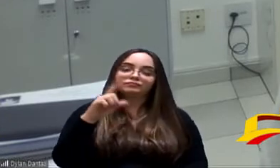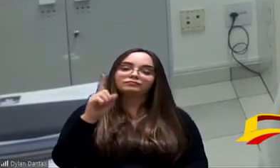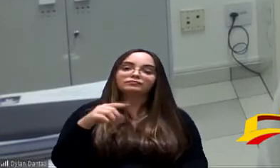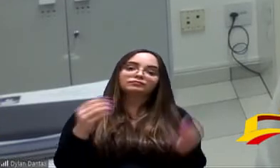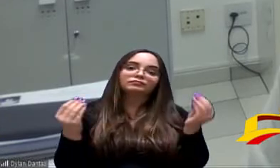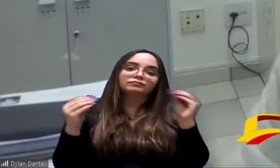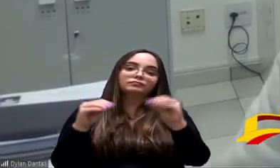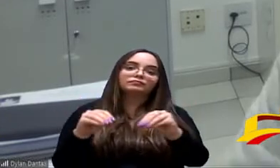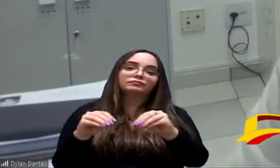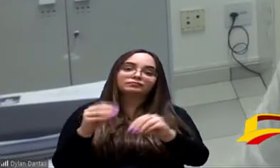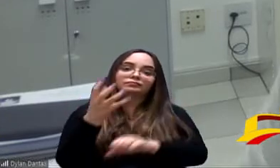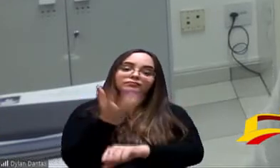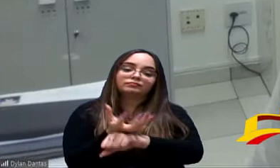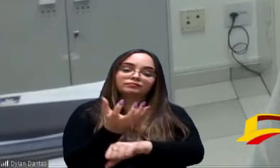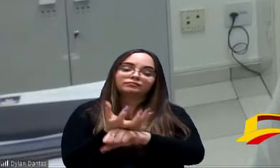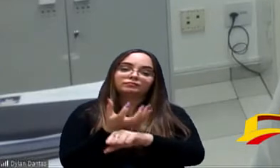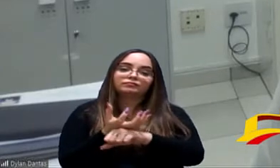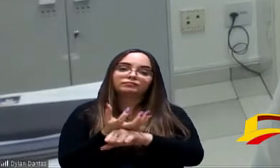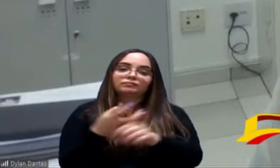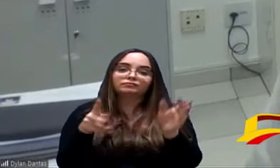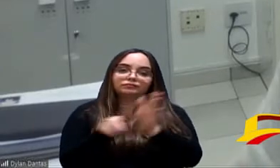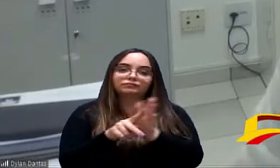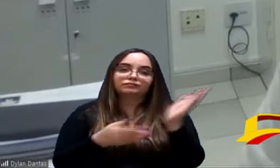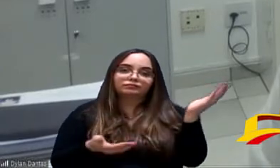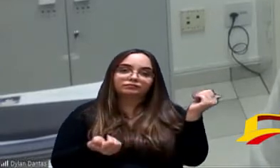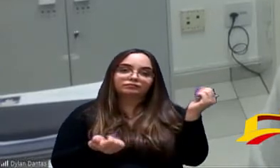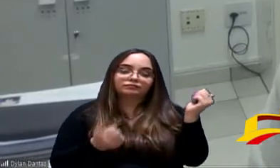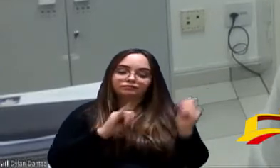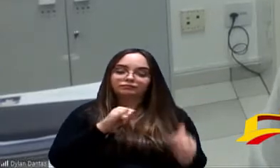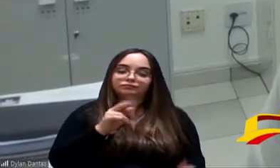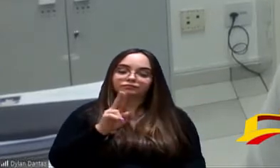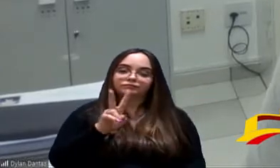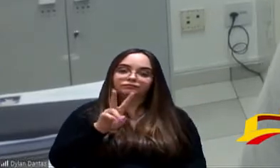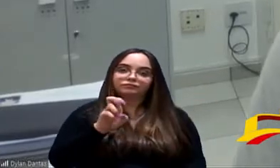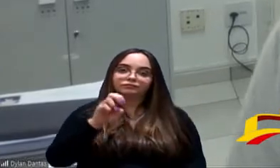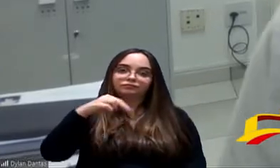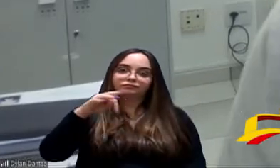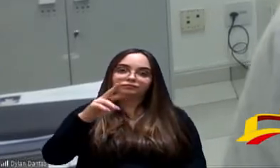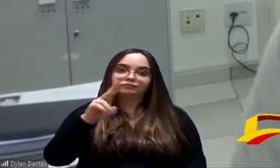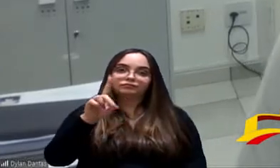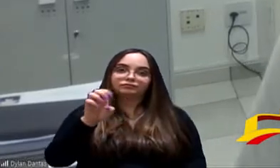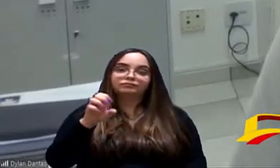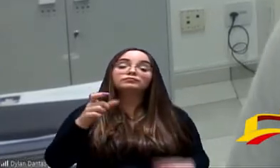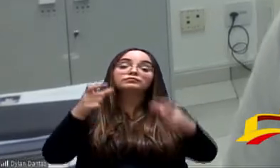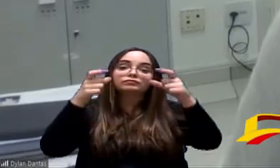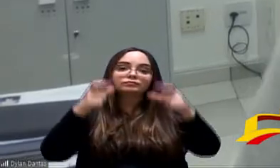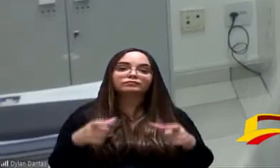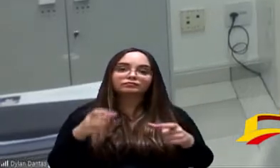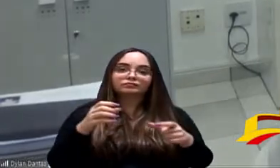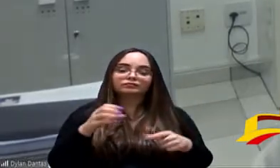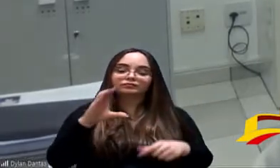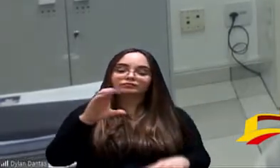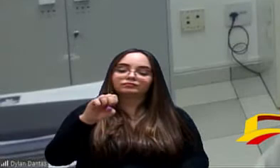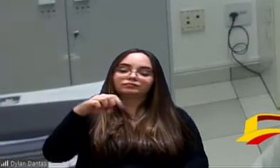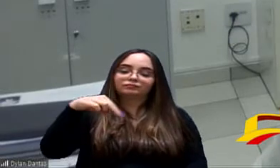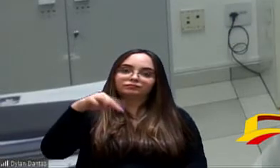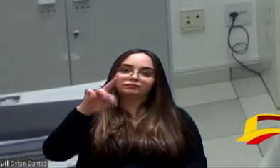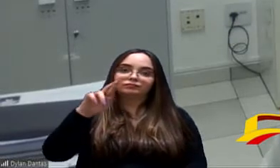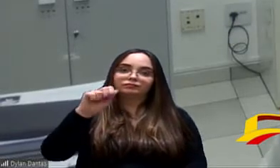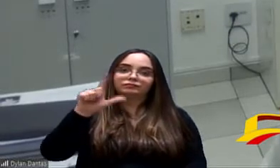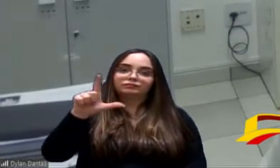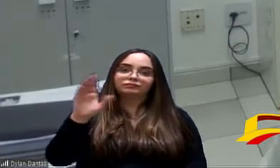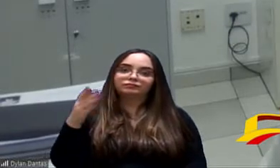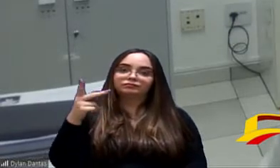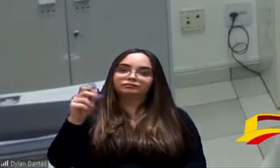implantação da Praça da Juventude. A Praça da Juventude que fica ali no bairro do Central Park. Bom, eu estou com os